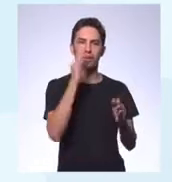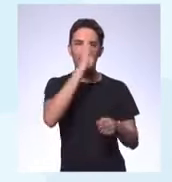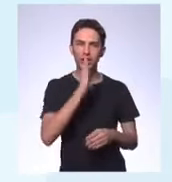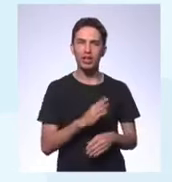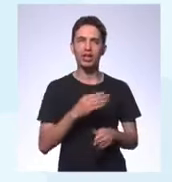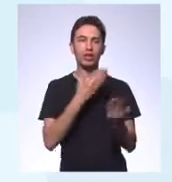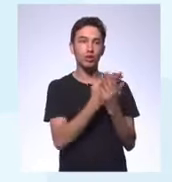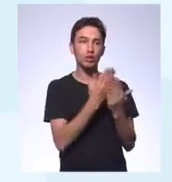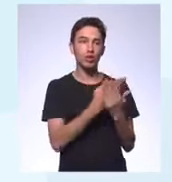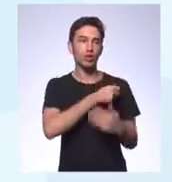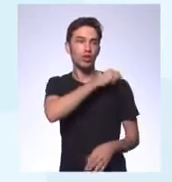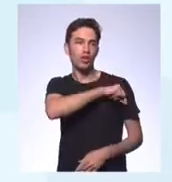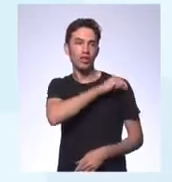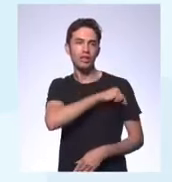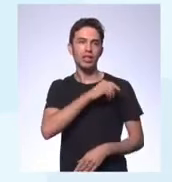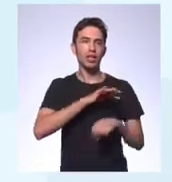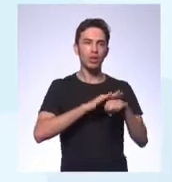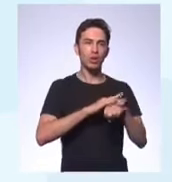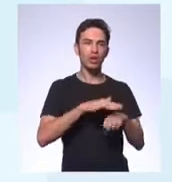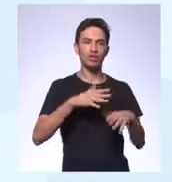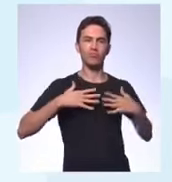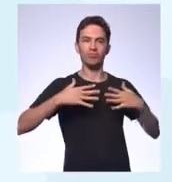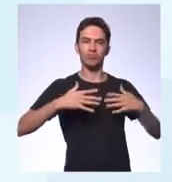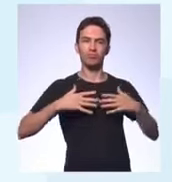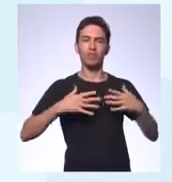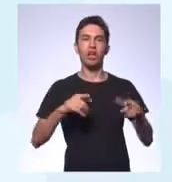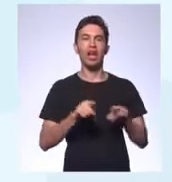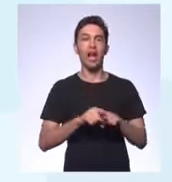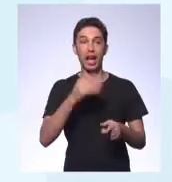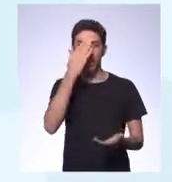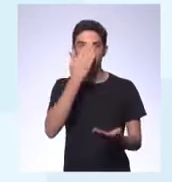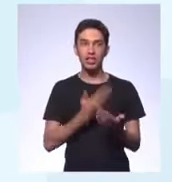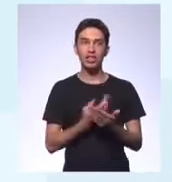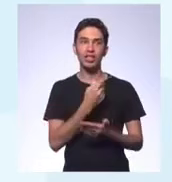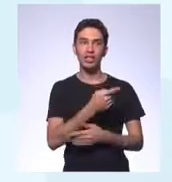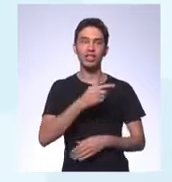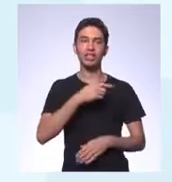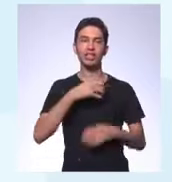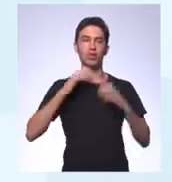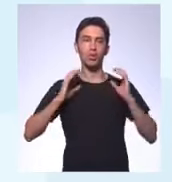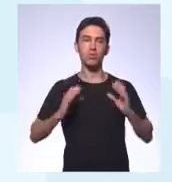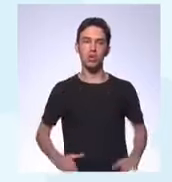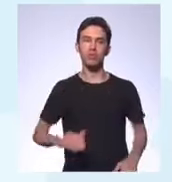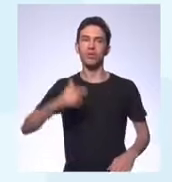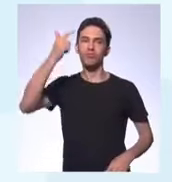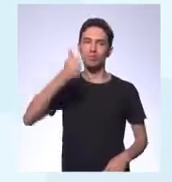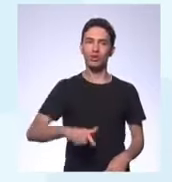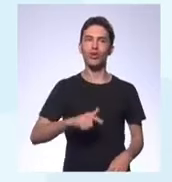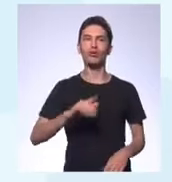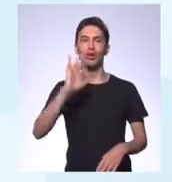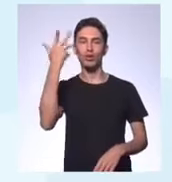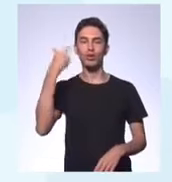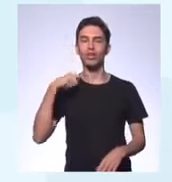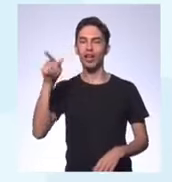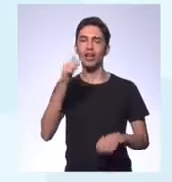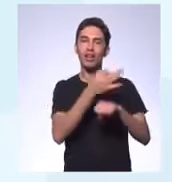esse comportamento será repetido nas férias escolares, considerando a chegada do verão e